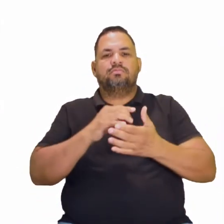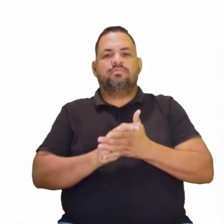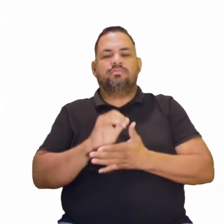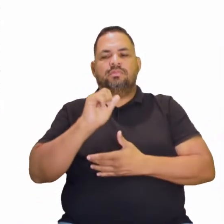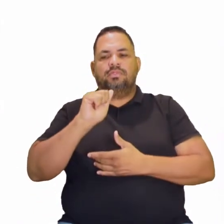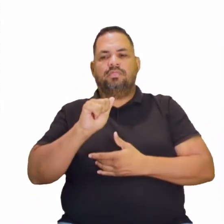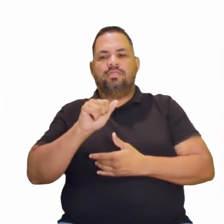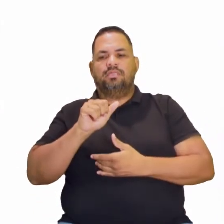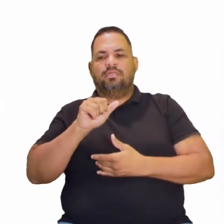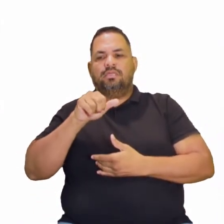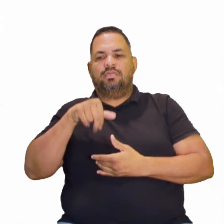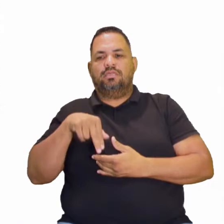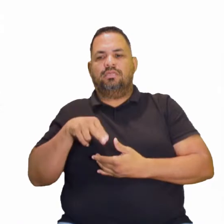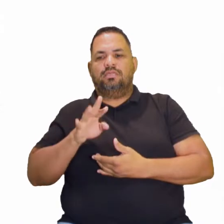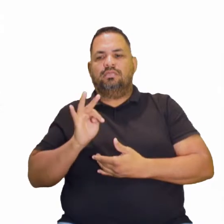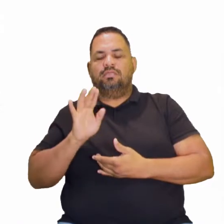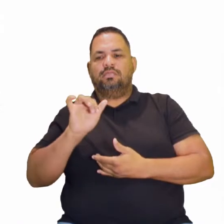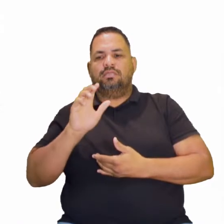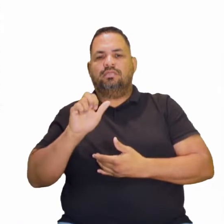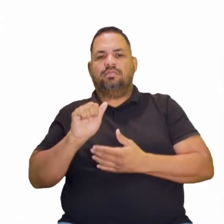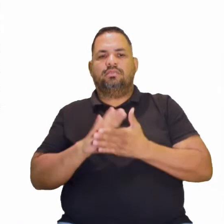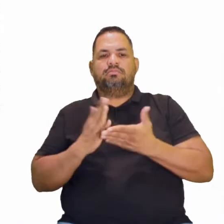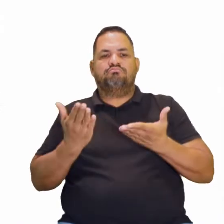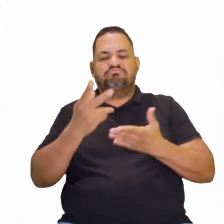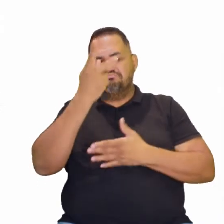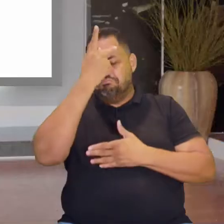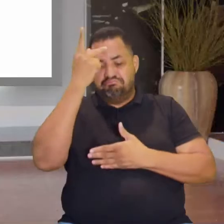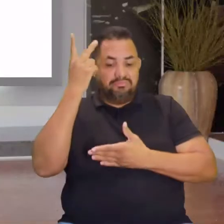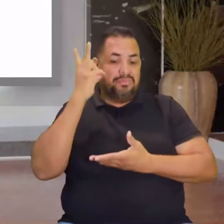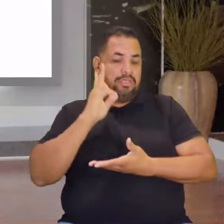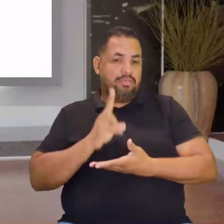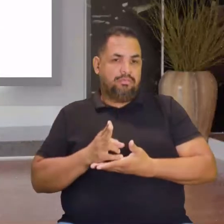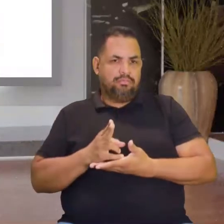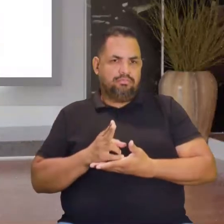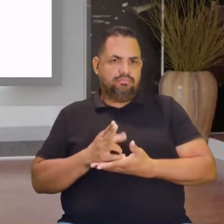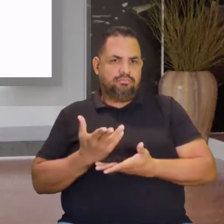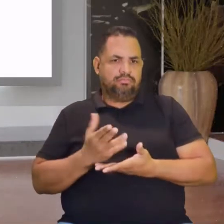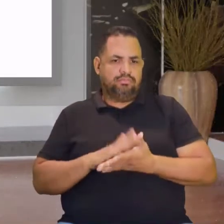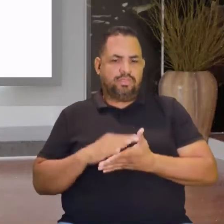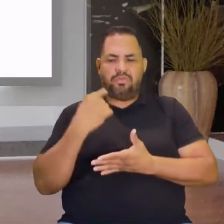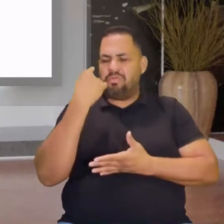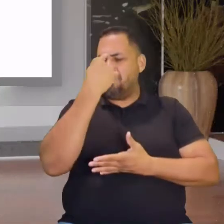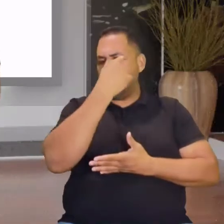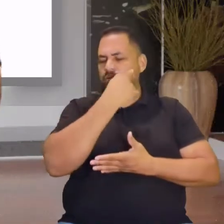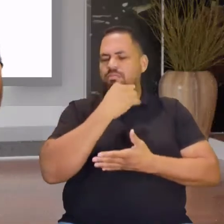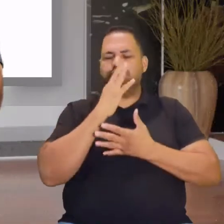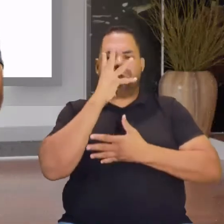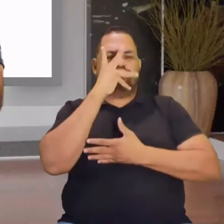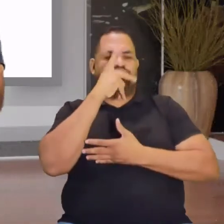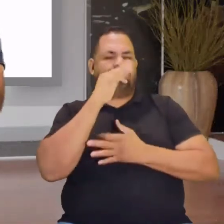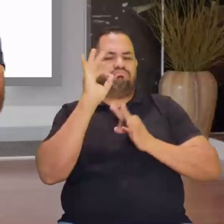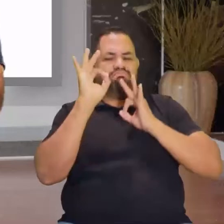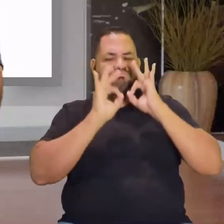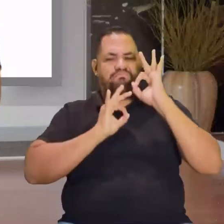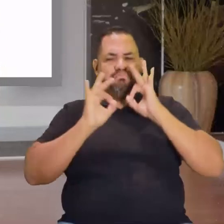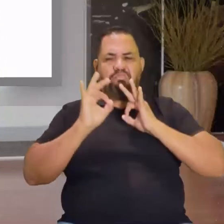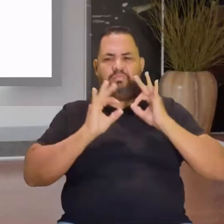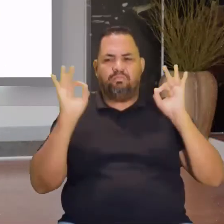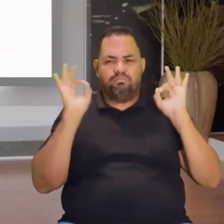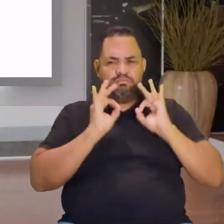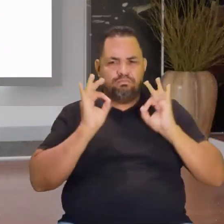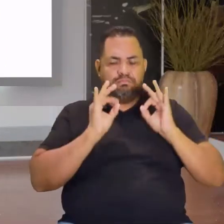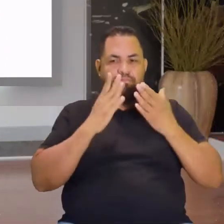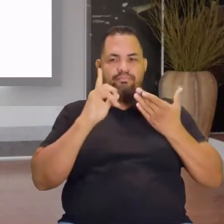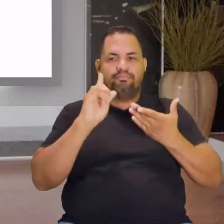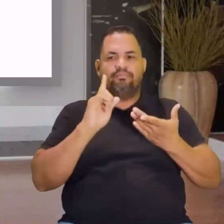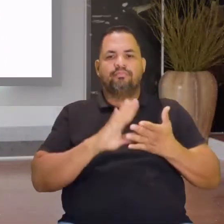ela retrata ali a pessoa do jeito que ela é. Ela não coloca ali um rosto bonito, com formas perfeitas,